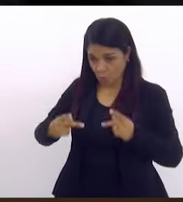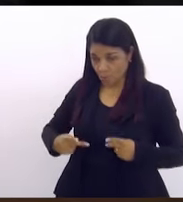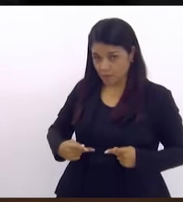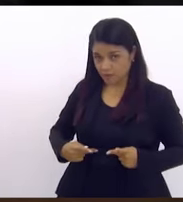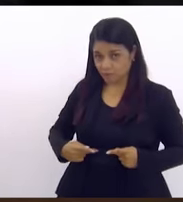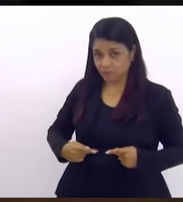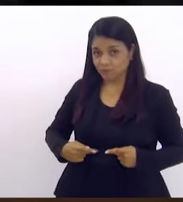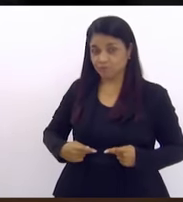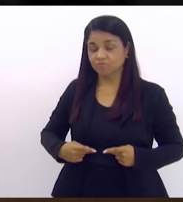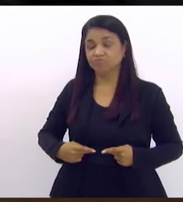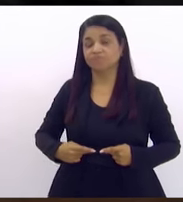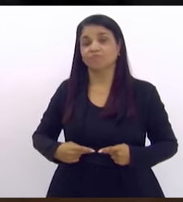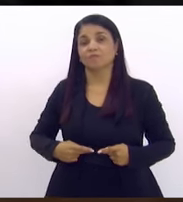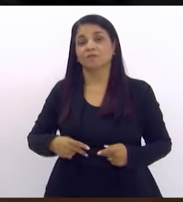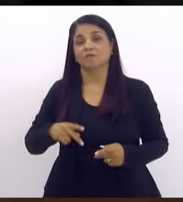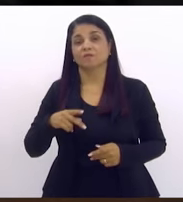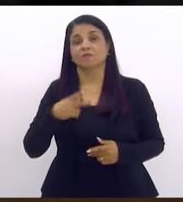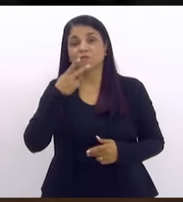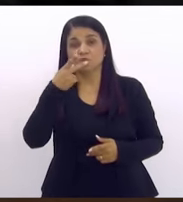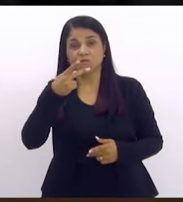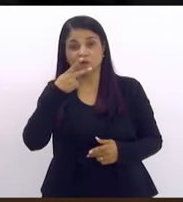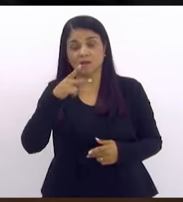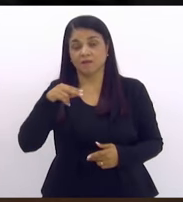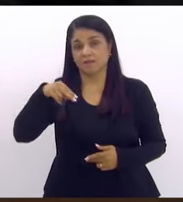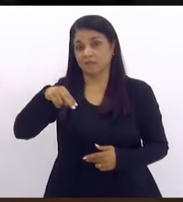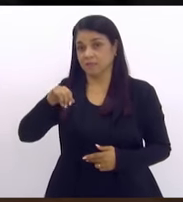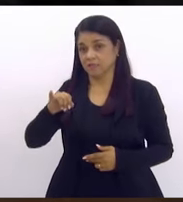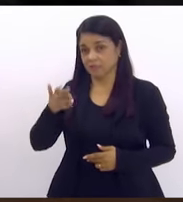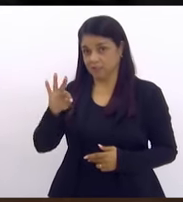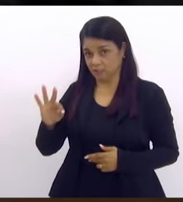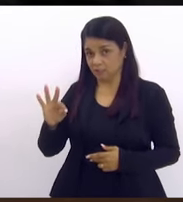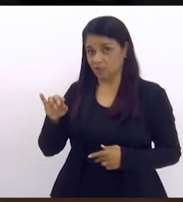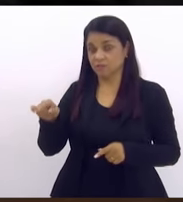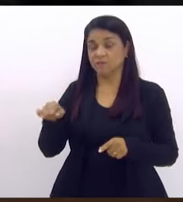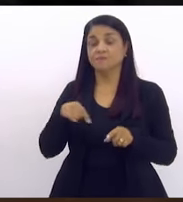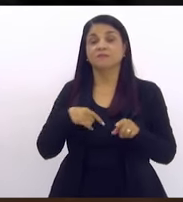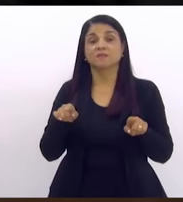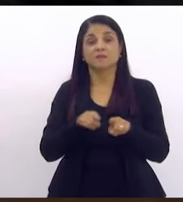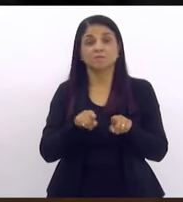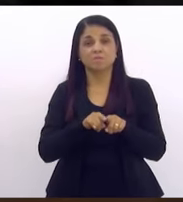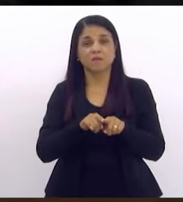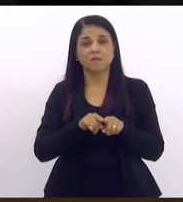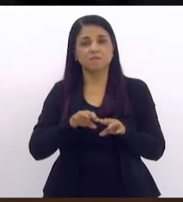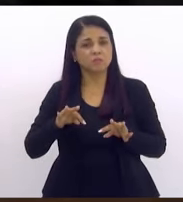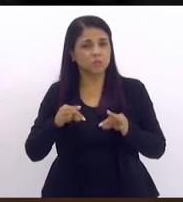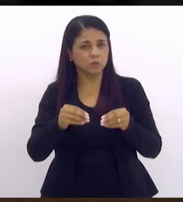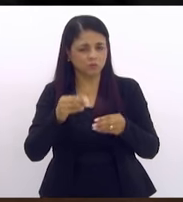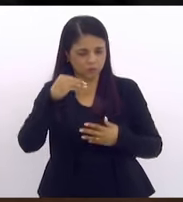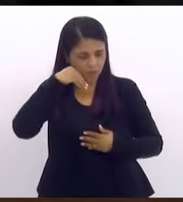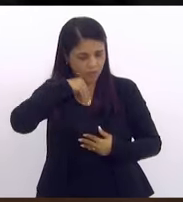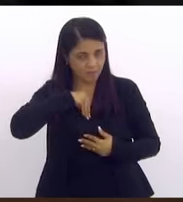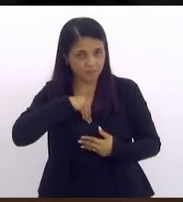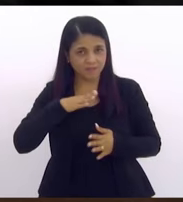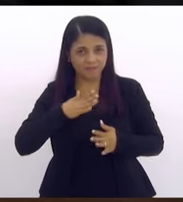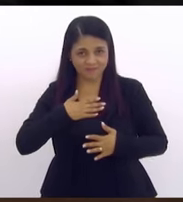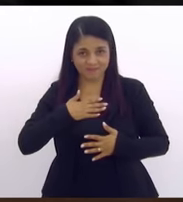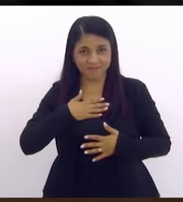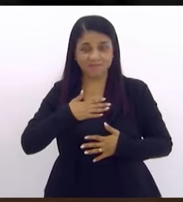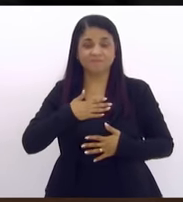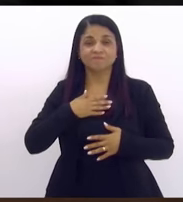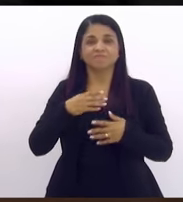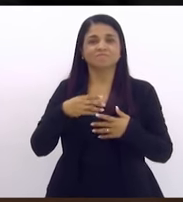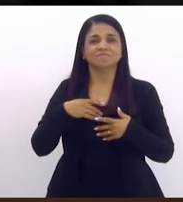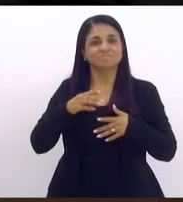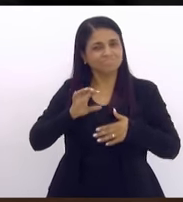demasiadamente humano com a síntese desses polos opostos que habitam o interior de todos nós sobressaindo o